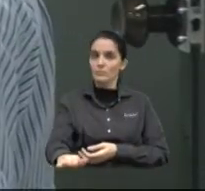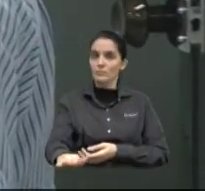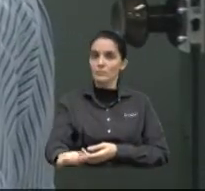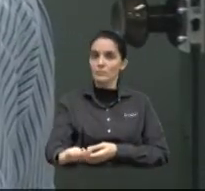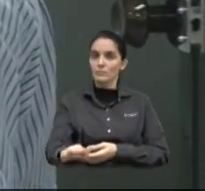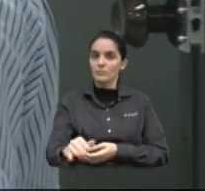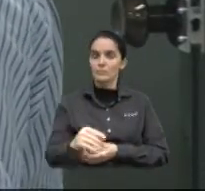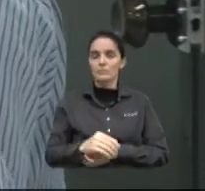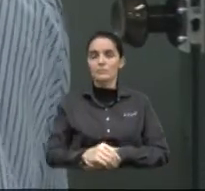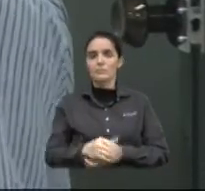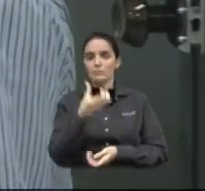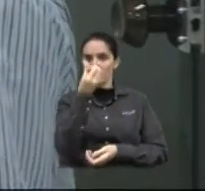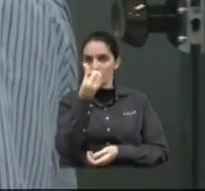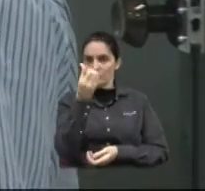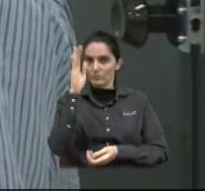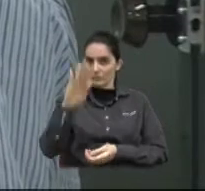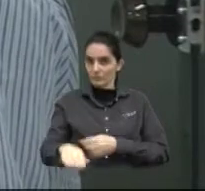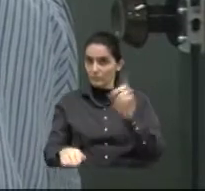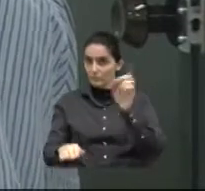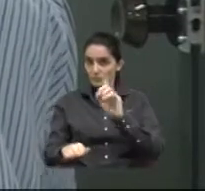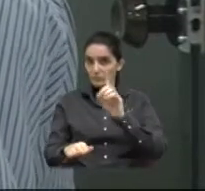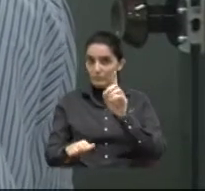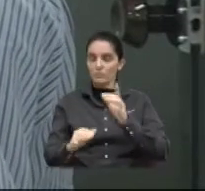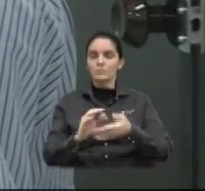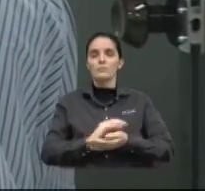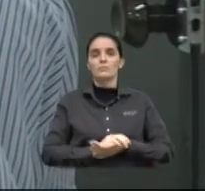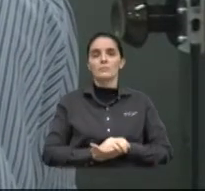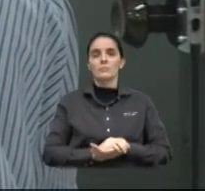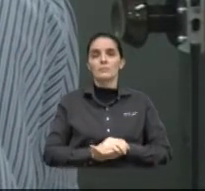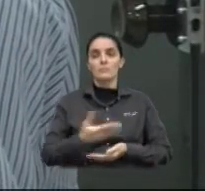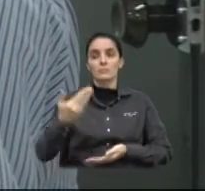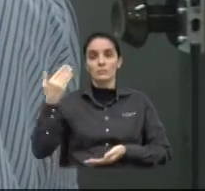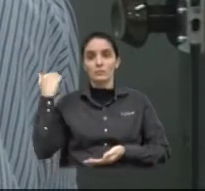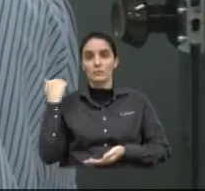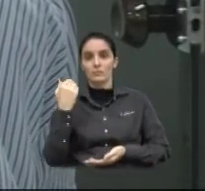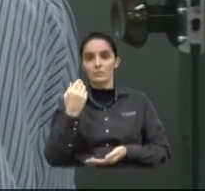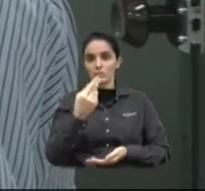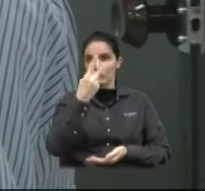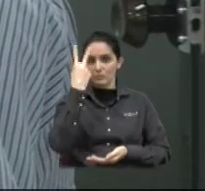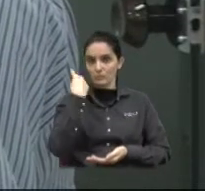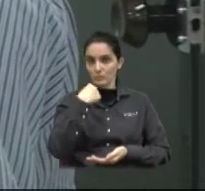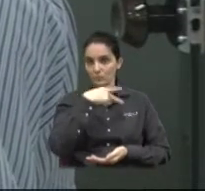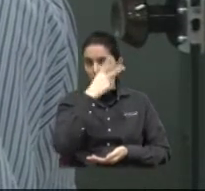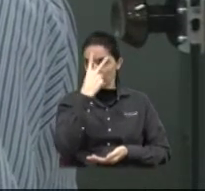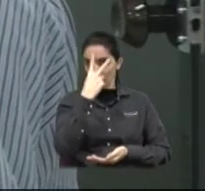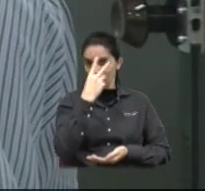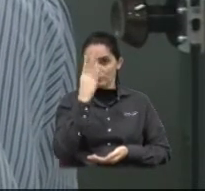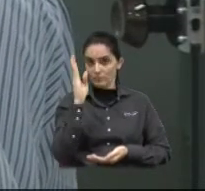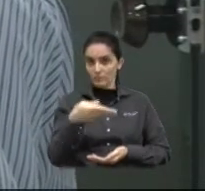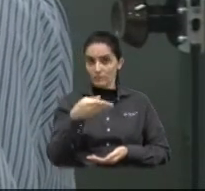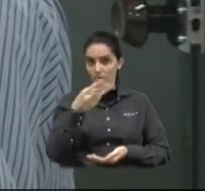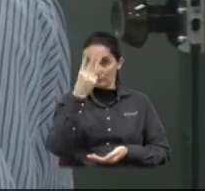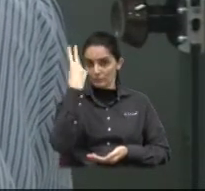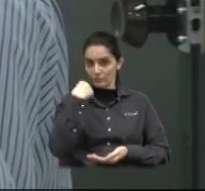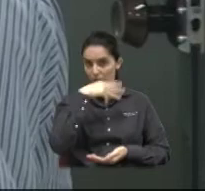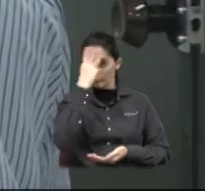tarde o experiente quero de duas horas passa a ser de três horas e meia